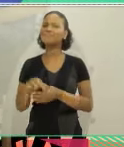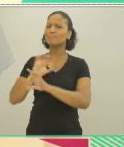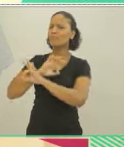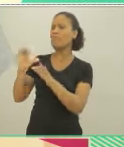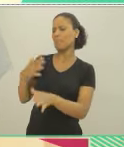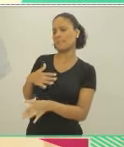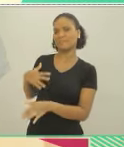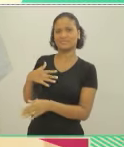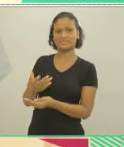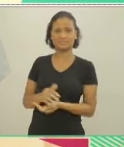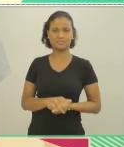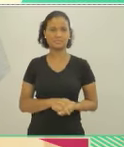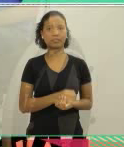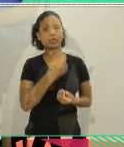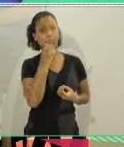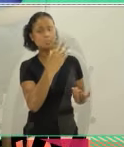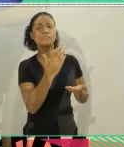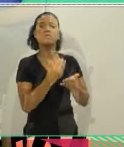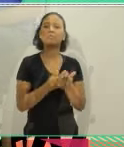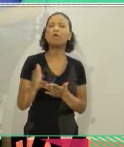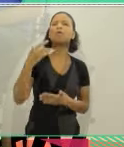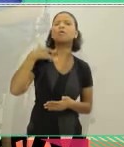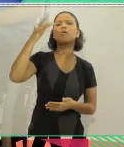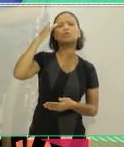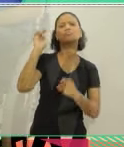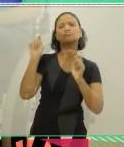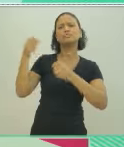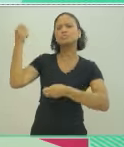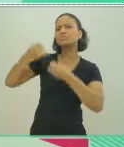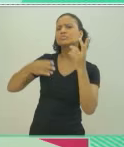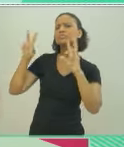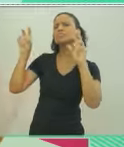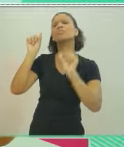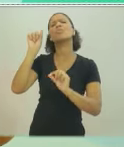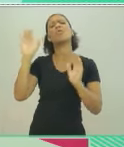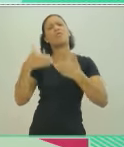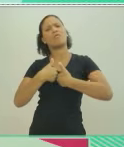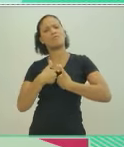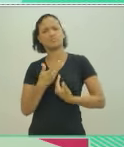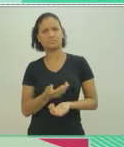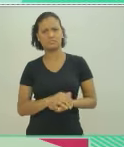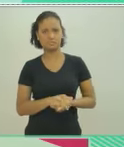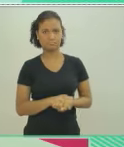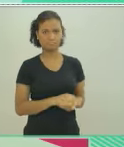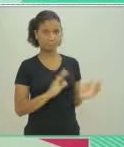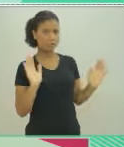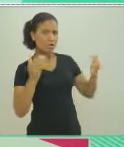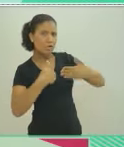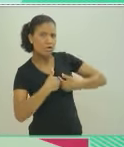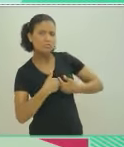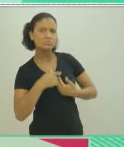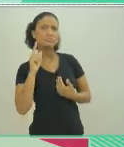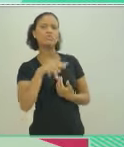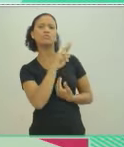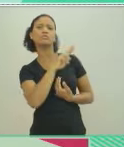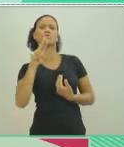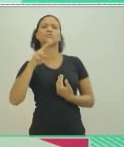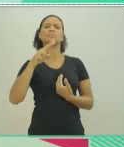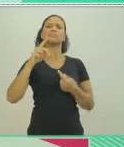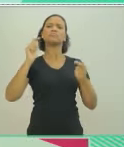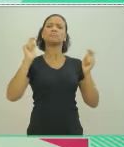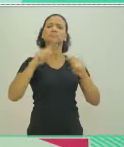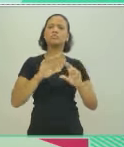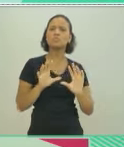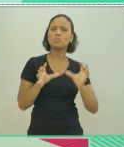falar um pouco o que é o autismo. O autismo é um nome que a gente dá para um conjunto de comportamentos que são caracterizados principalmente